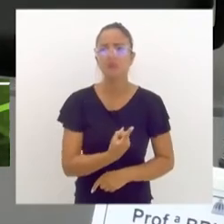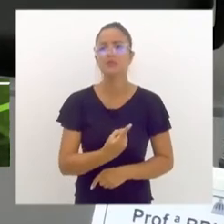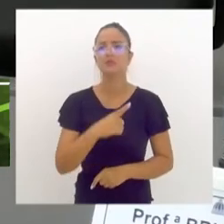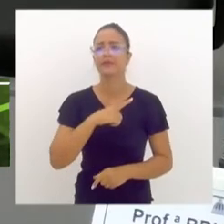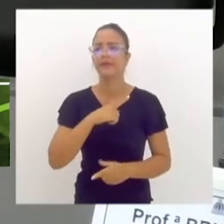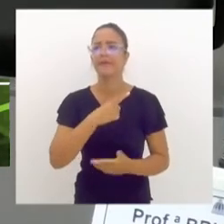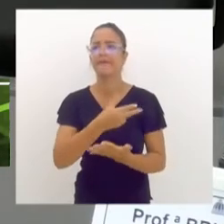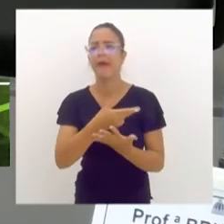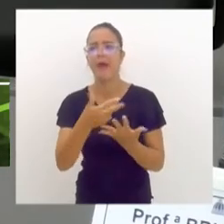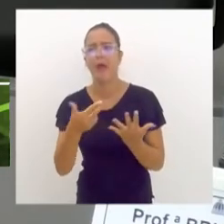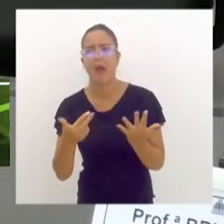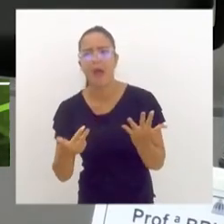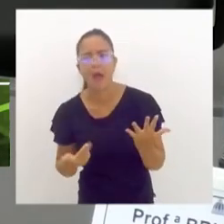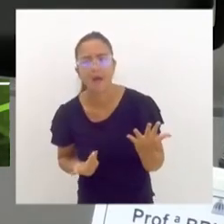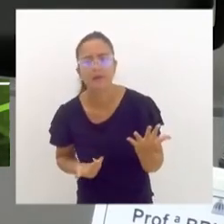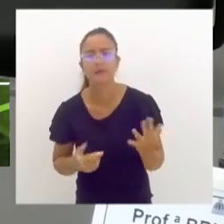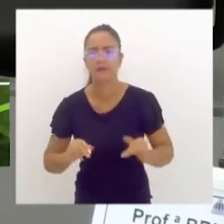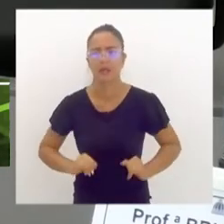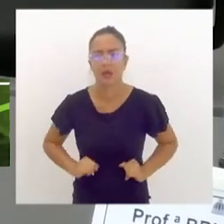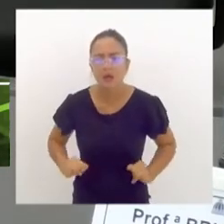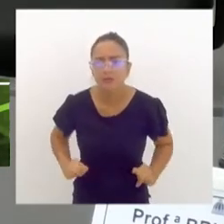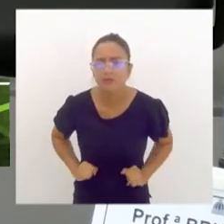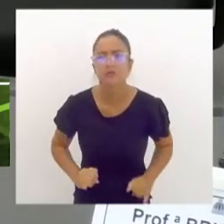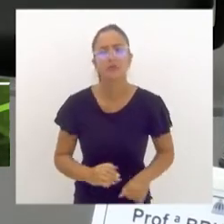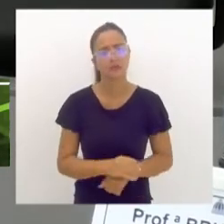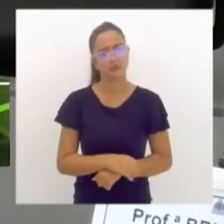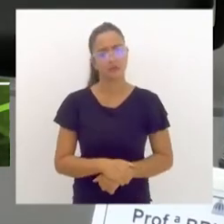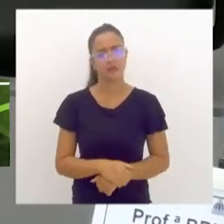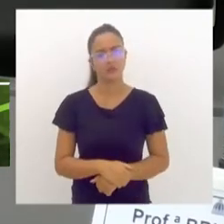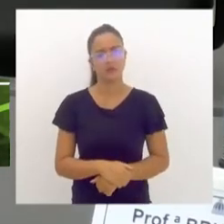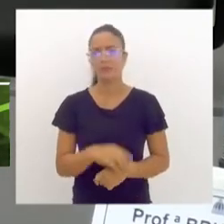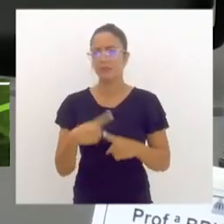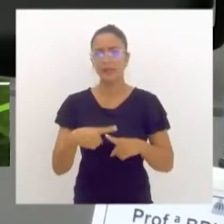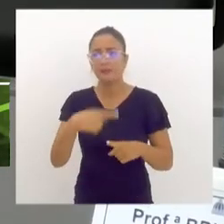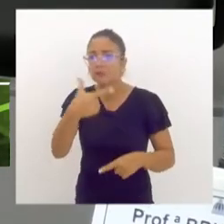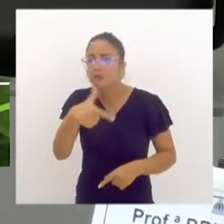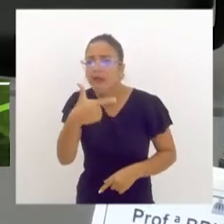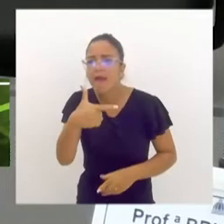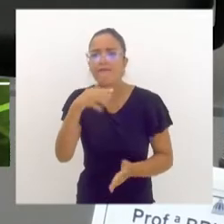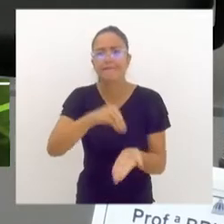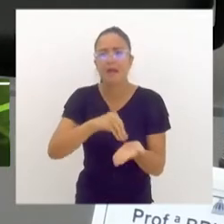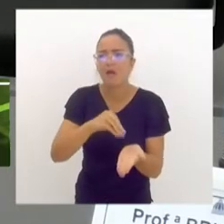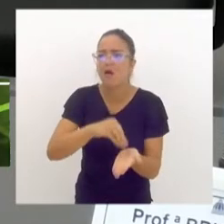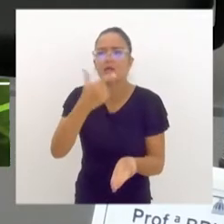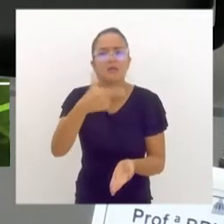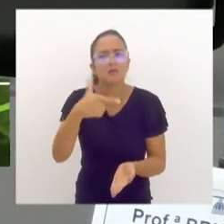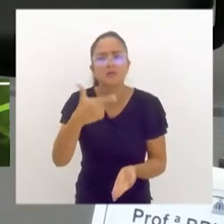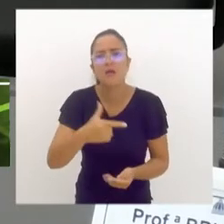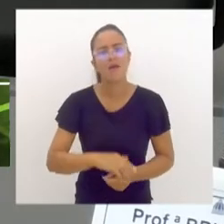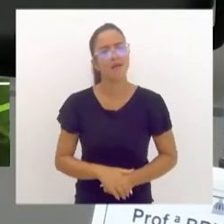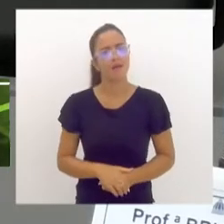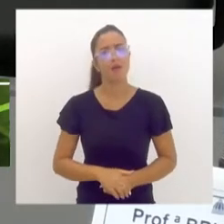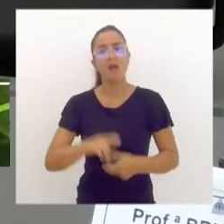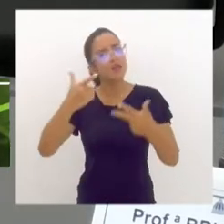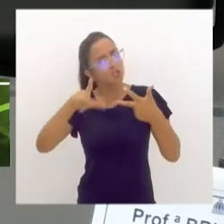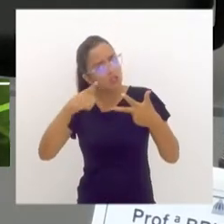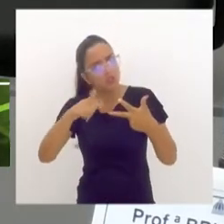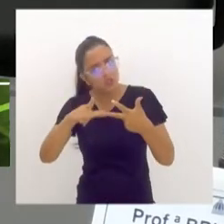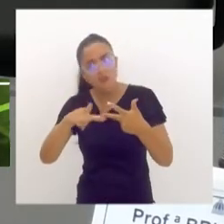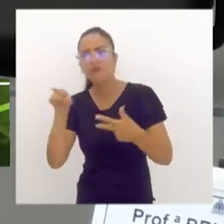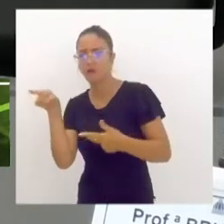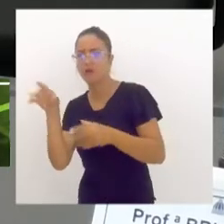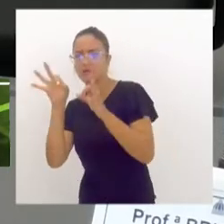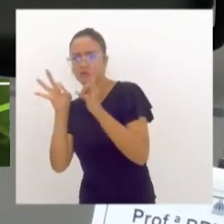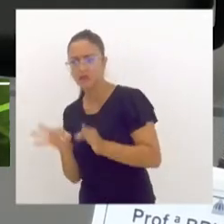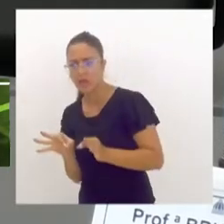ou maiores que o conselho estadual não tem, não é? Mas o legislativo fez a sua